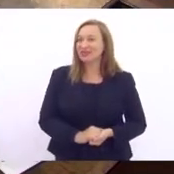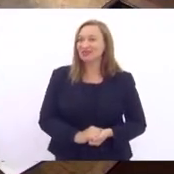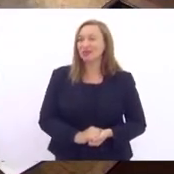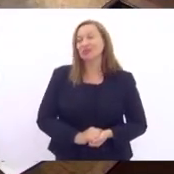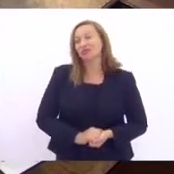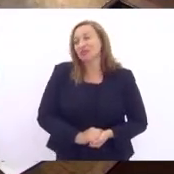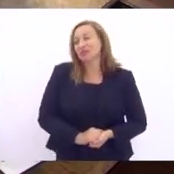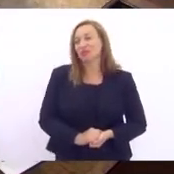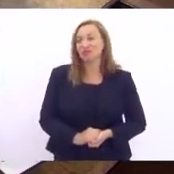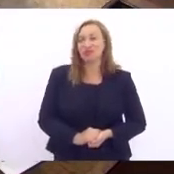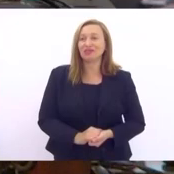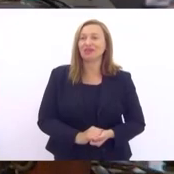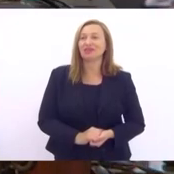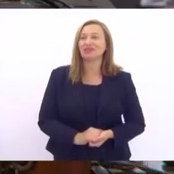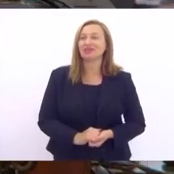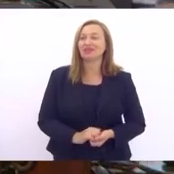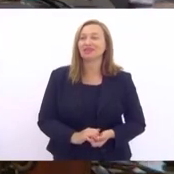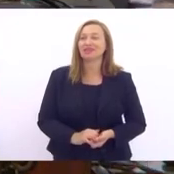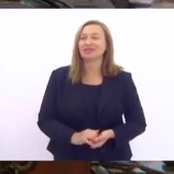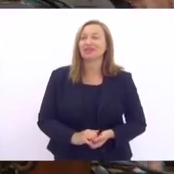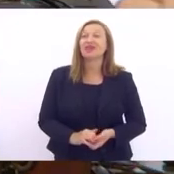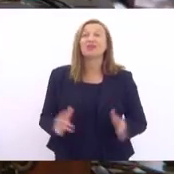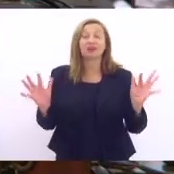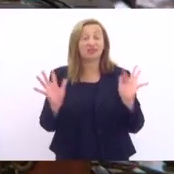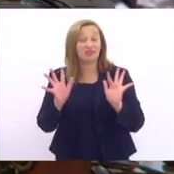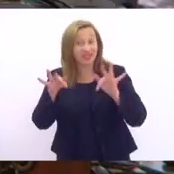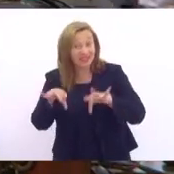Para finalizar...